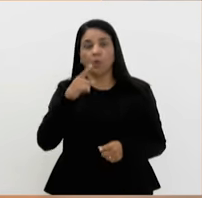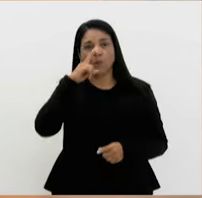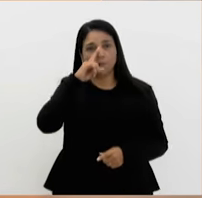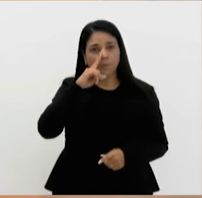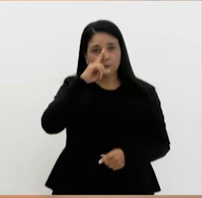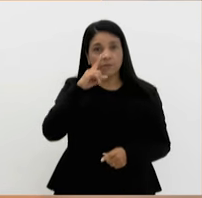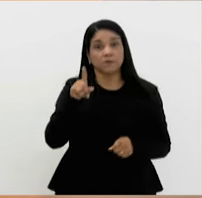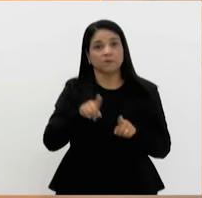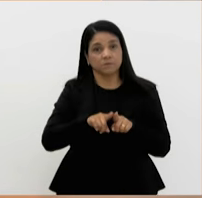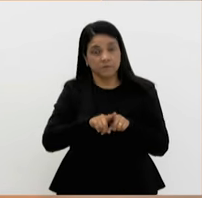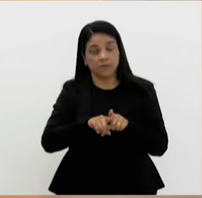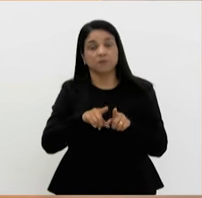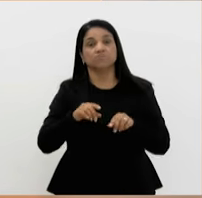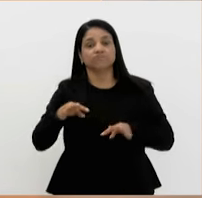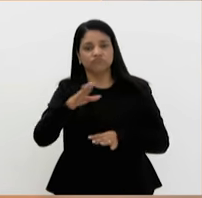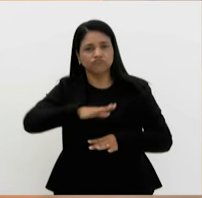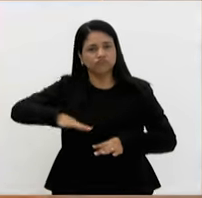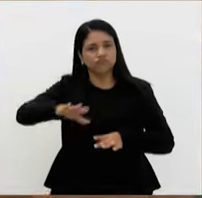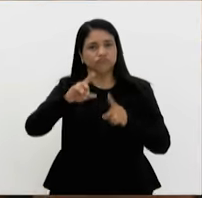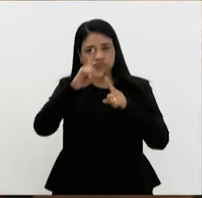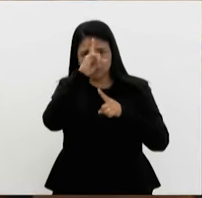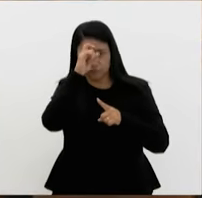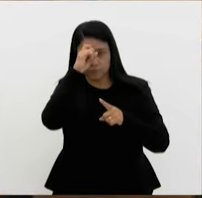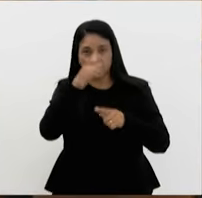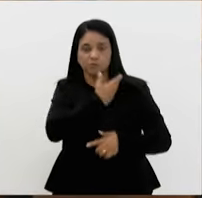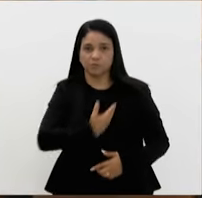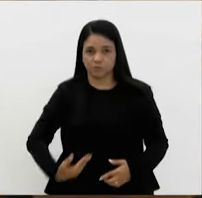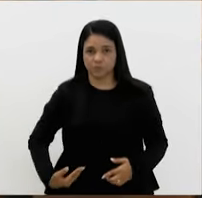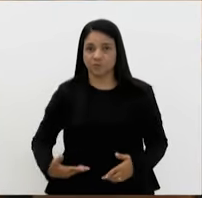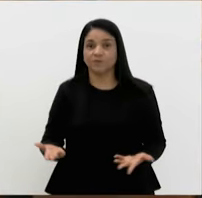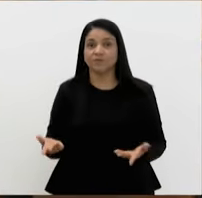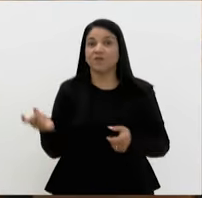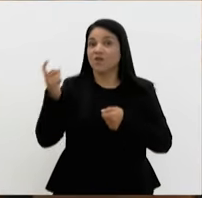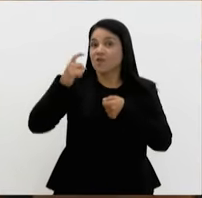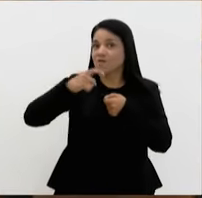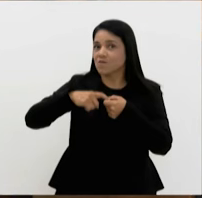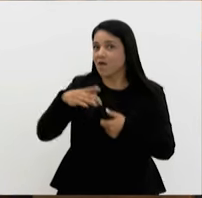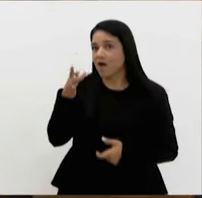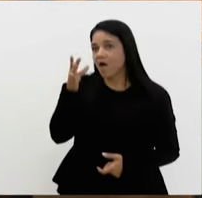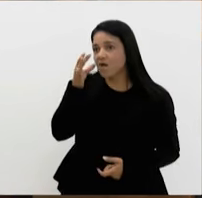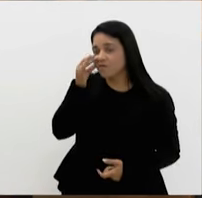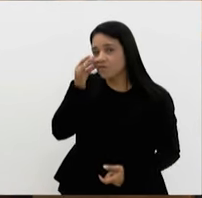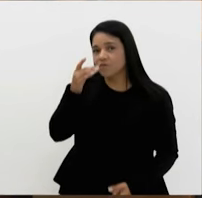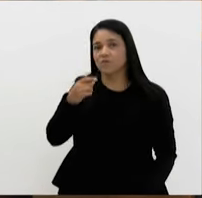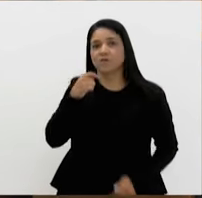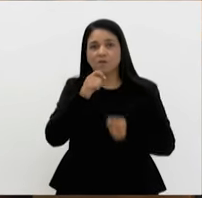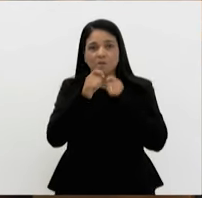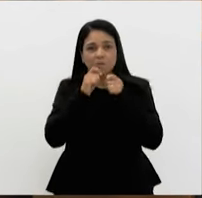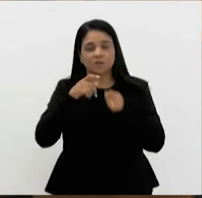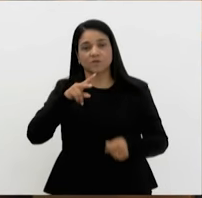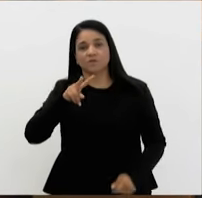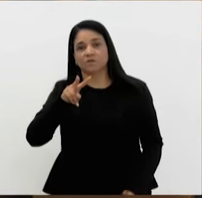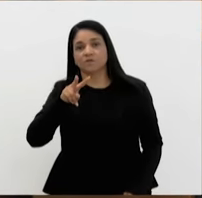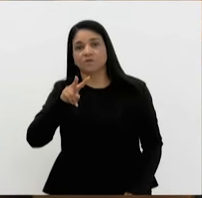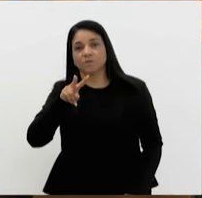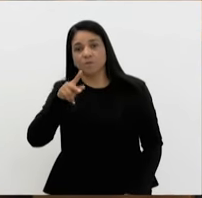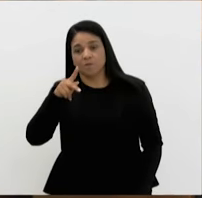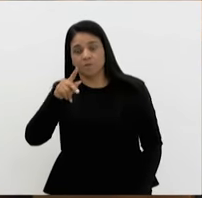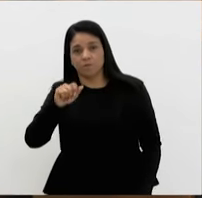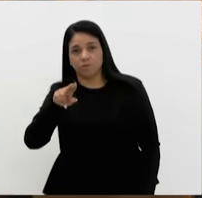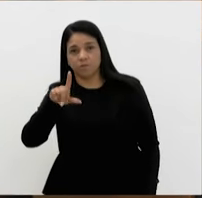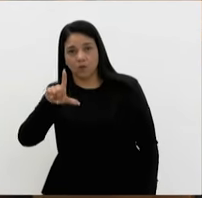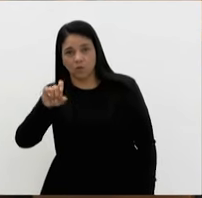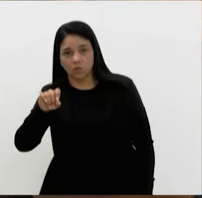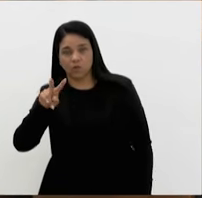risco em toda a rede pública. E vamos voltar ao vivo com o repórter Paulo Vitor Viviani, que continua com o doutor